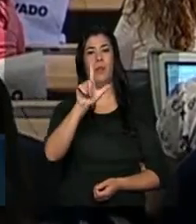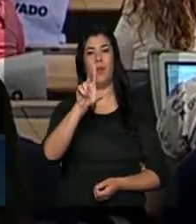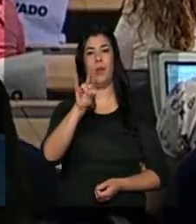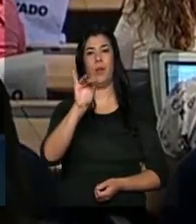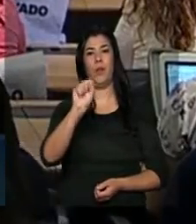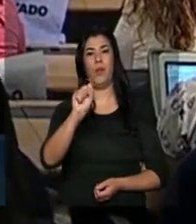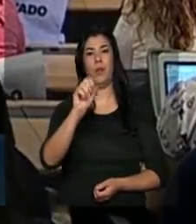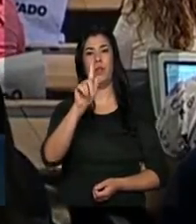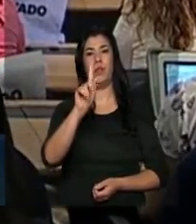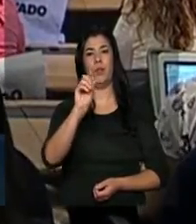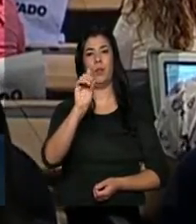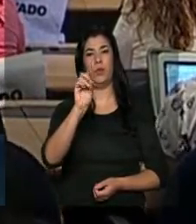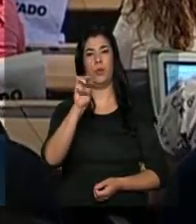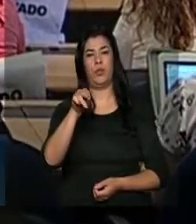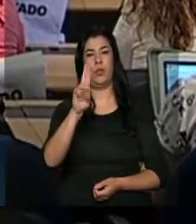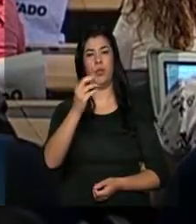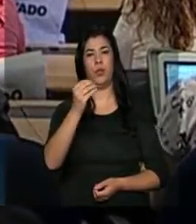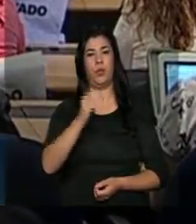Isso.